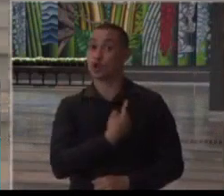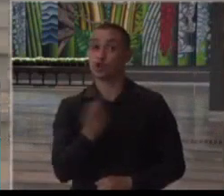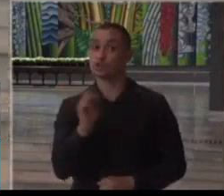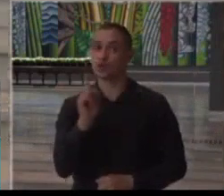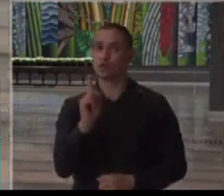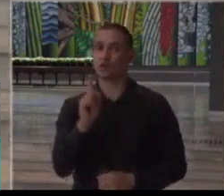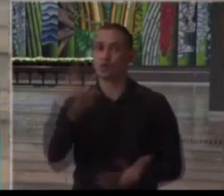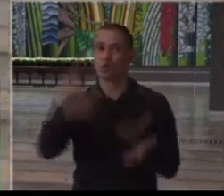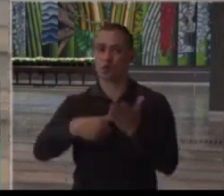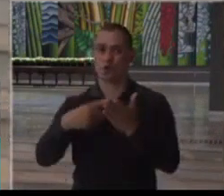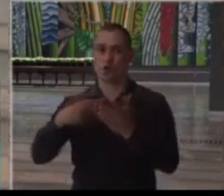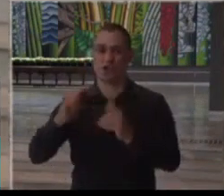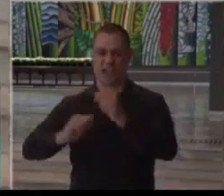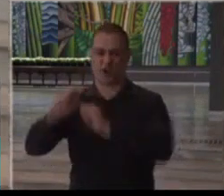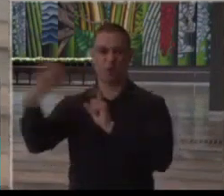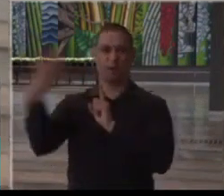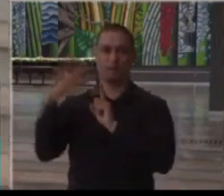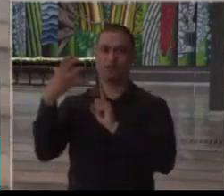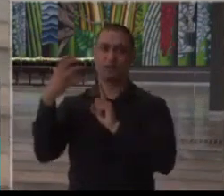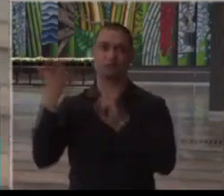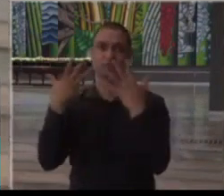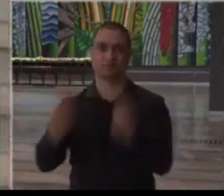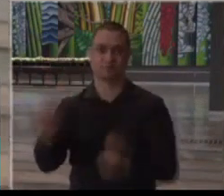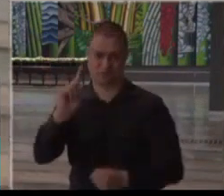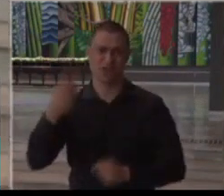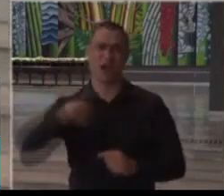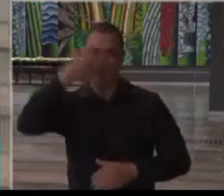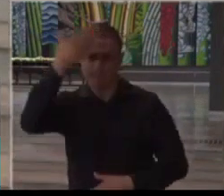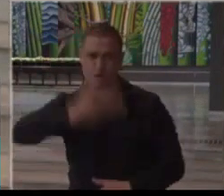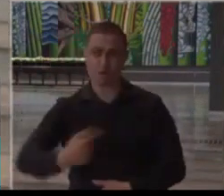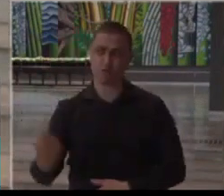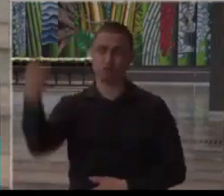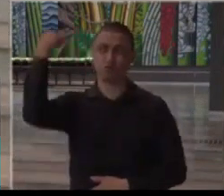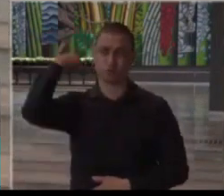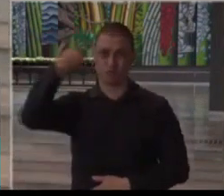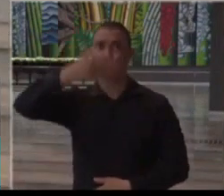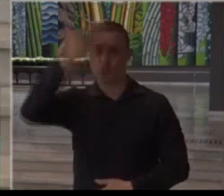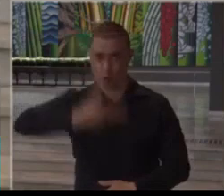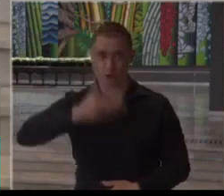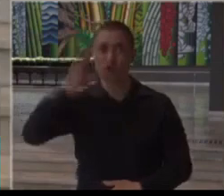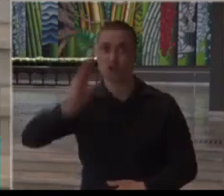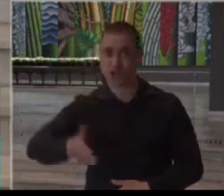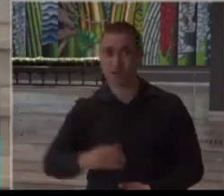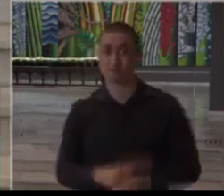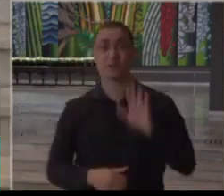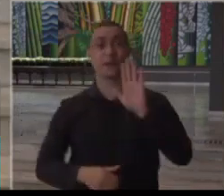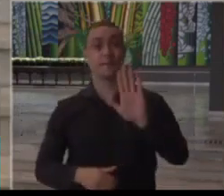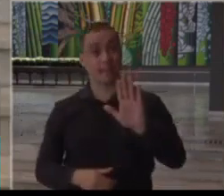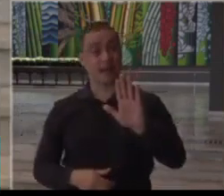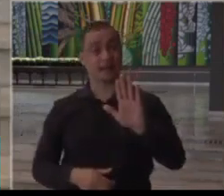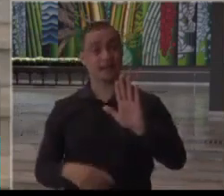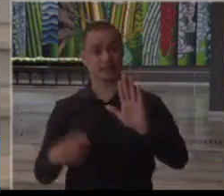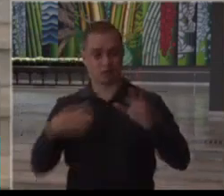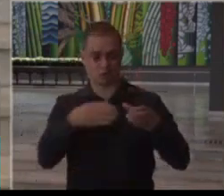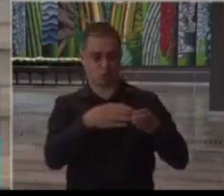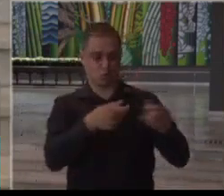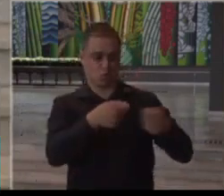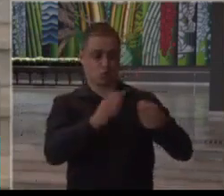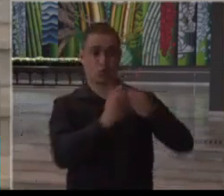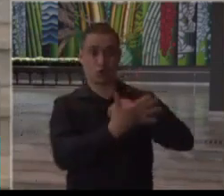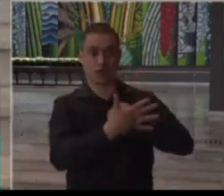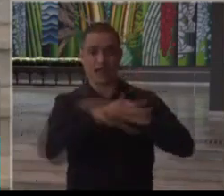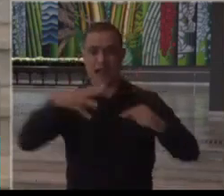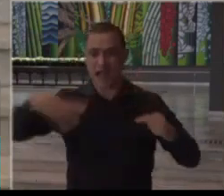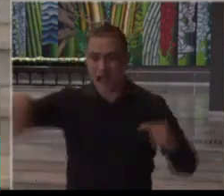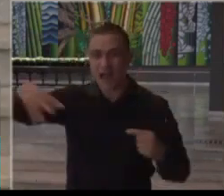Nos submetemos a pressões econômicas e isso acho que ficou claro desde o início da pandemia. Agora, nós temos também órgãos de controle e